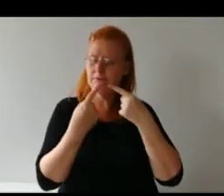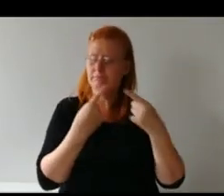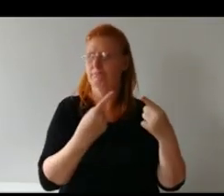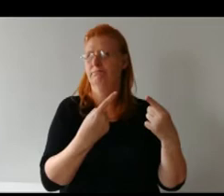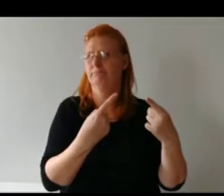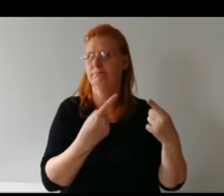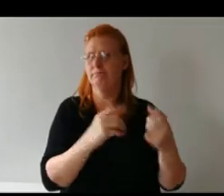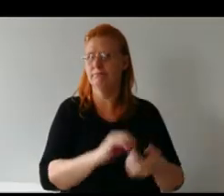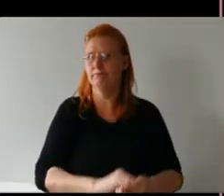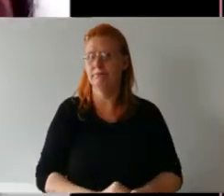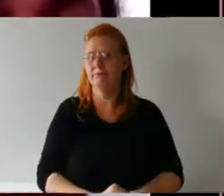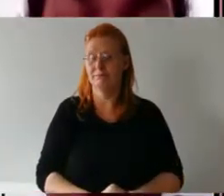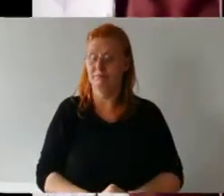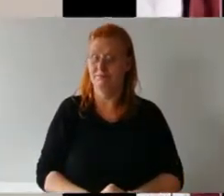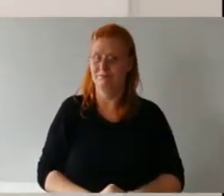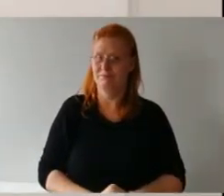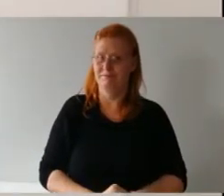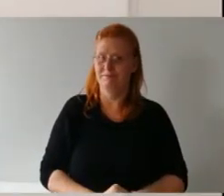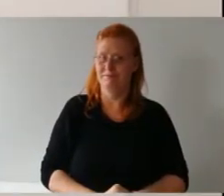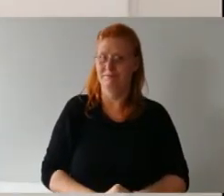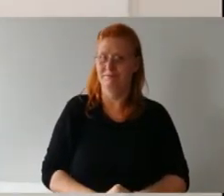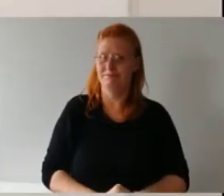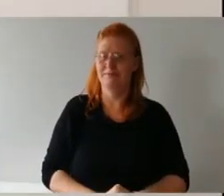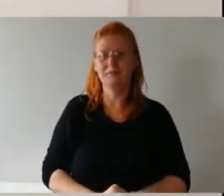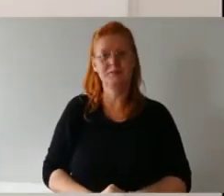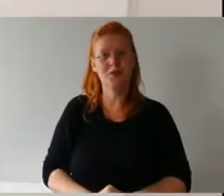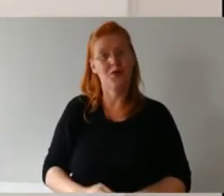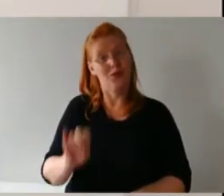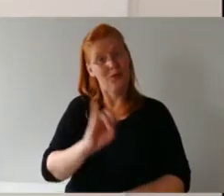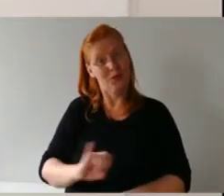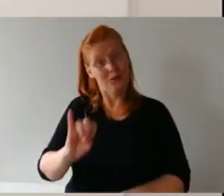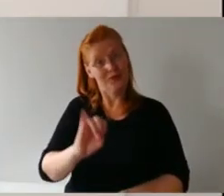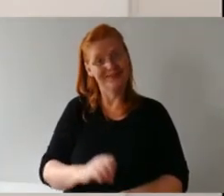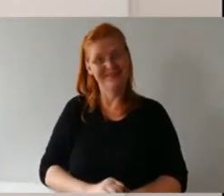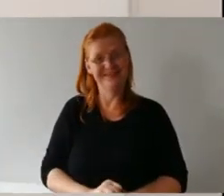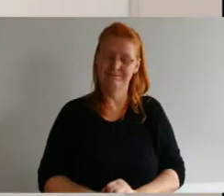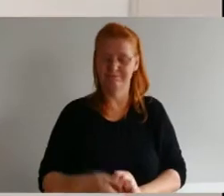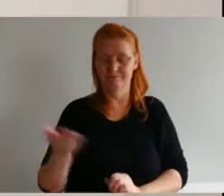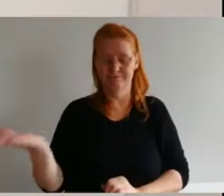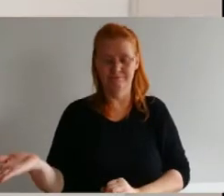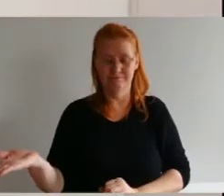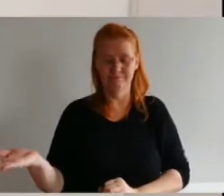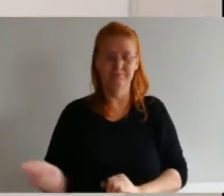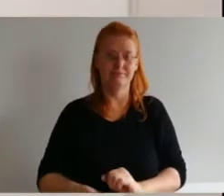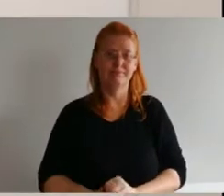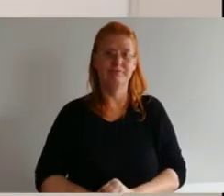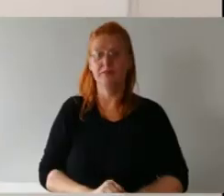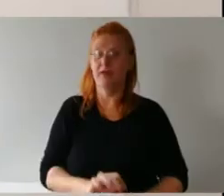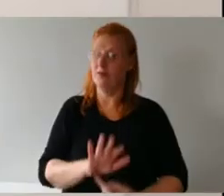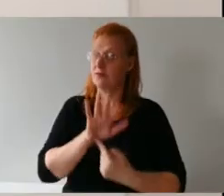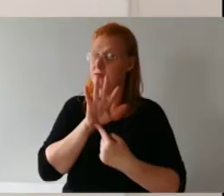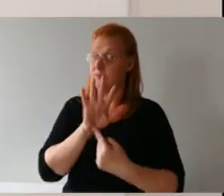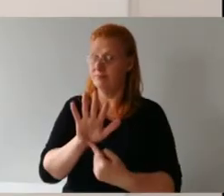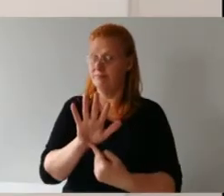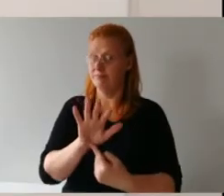crítica referente a esse espaço. Olá, eu sou o Armando e esse aqui é o meu sinal. Eu